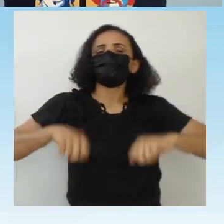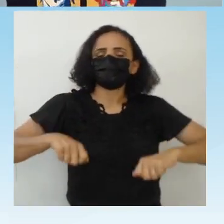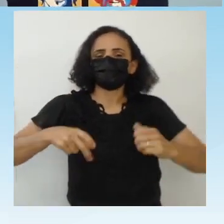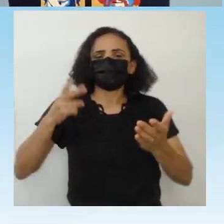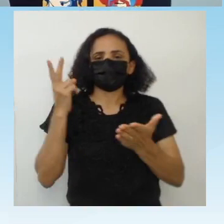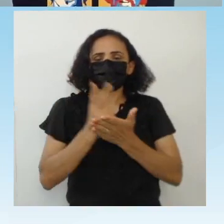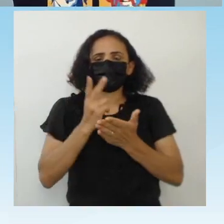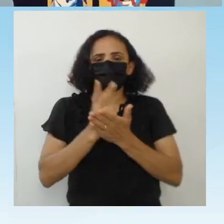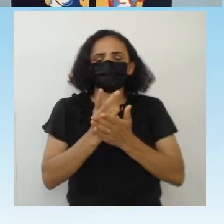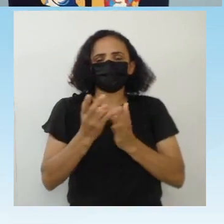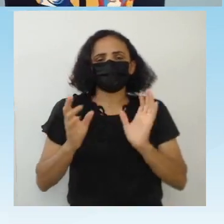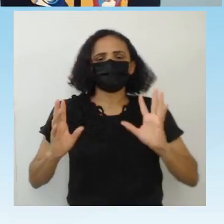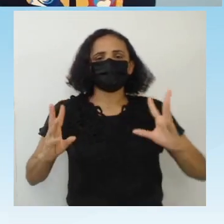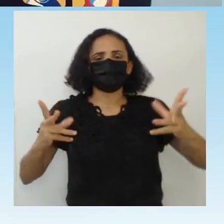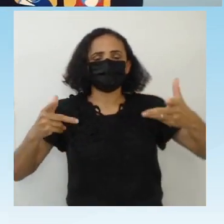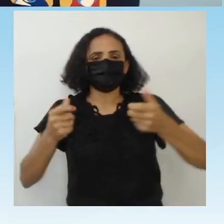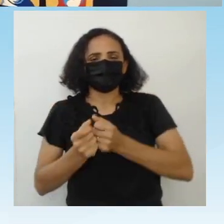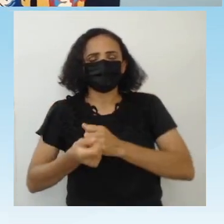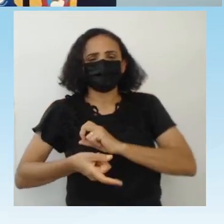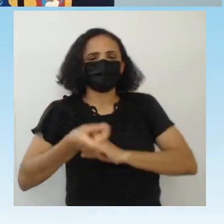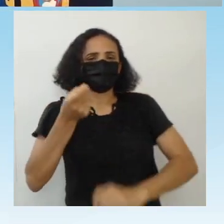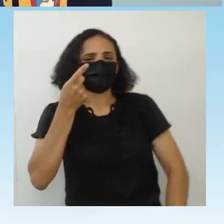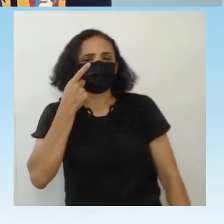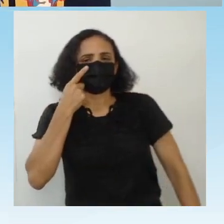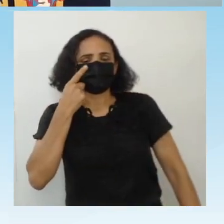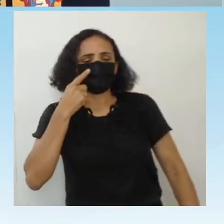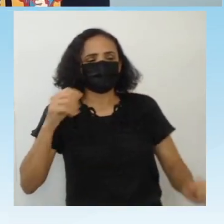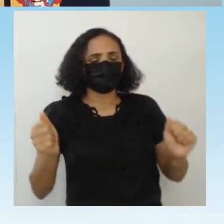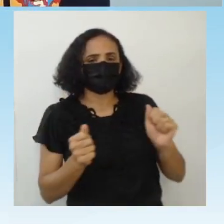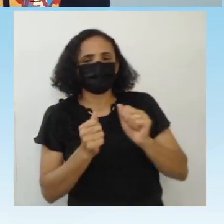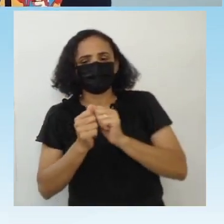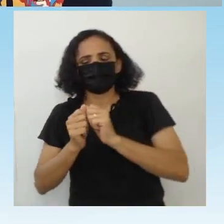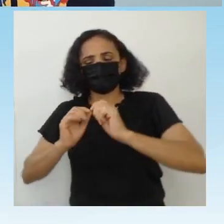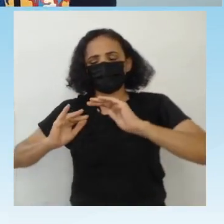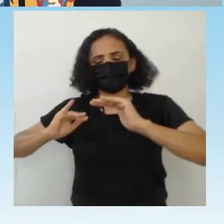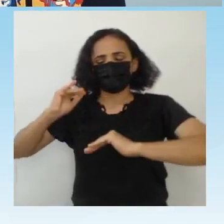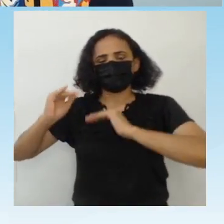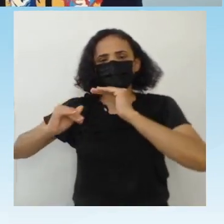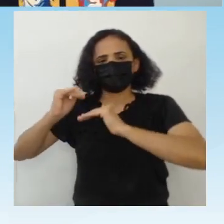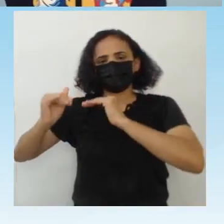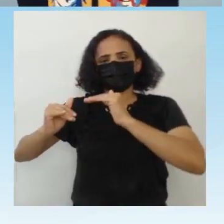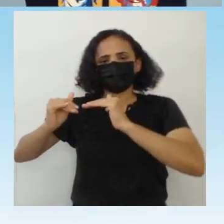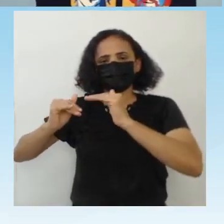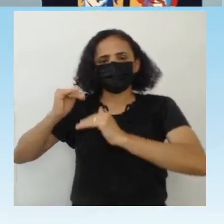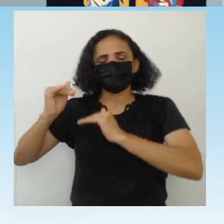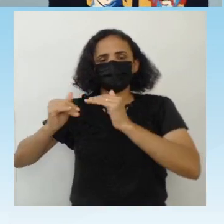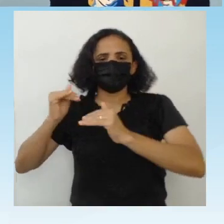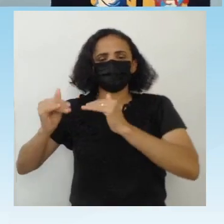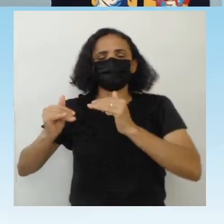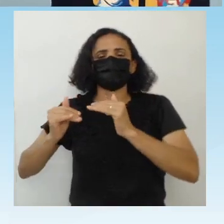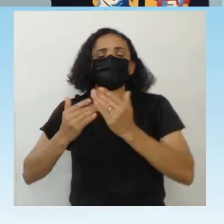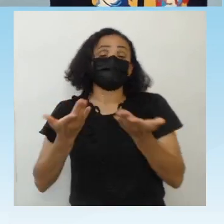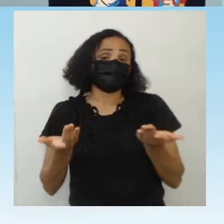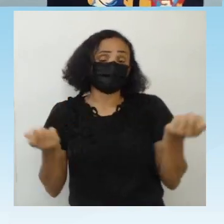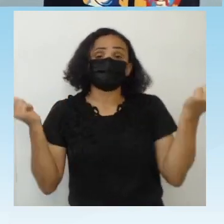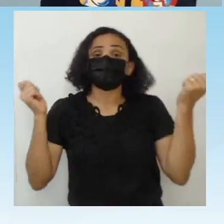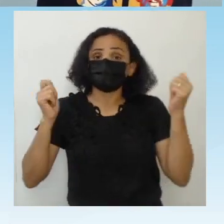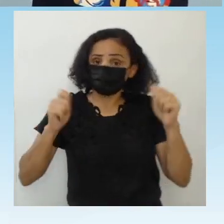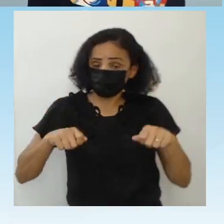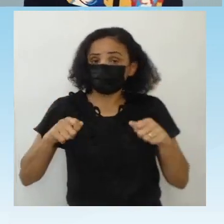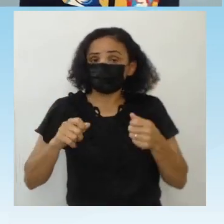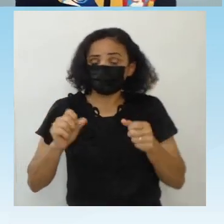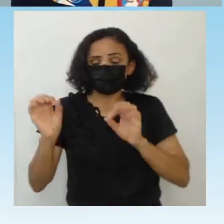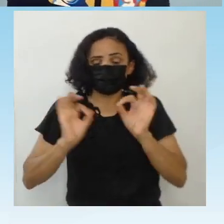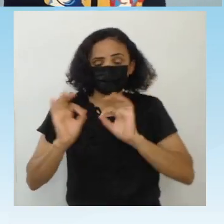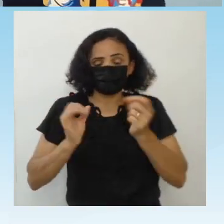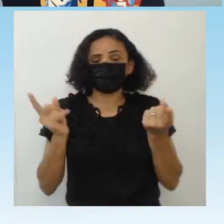possibilidade de a gente observar no exemplo dos outros aquilo que a gente também poderia estar